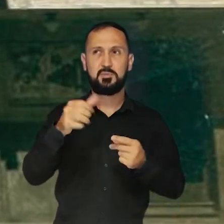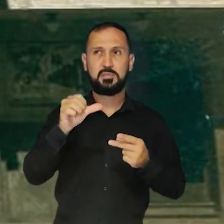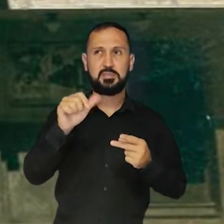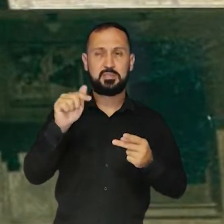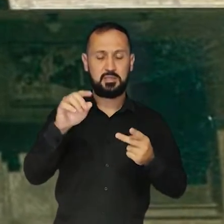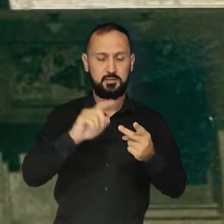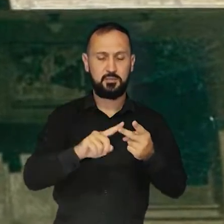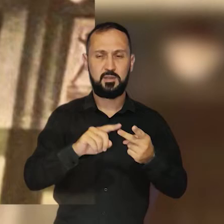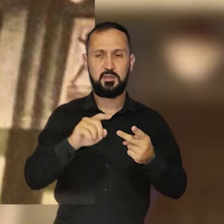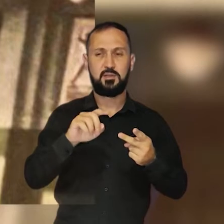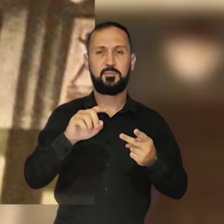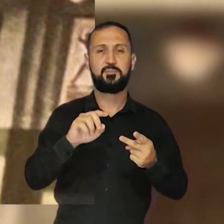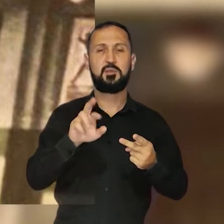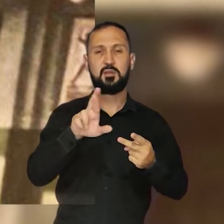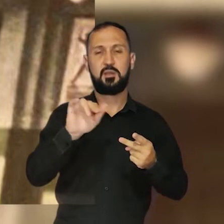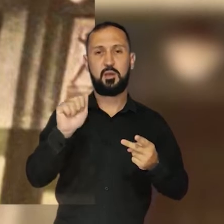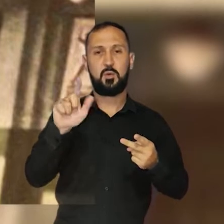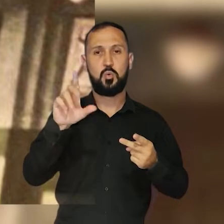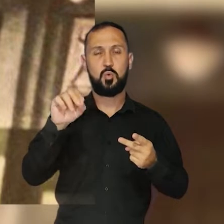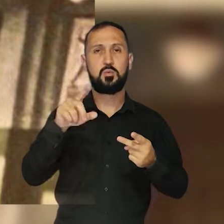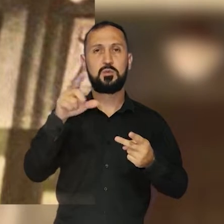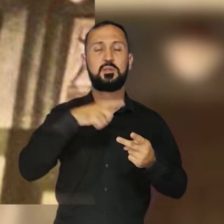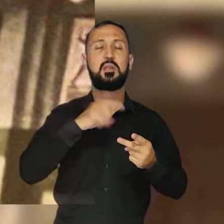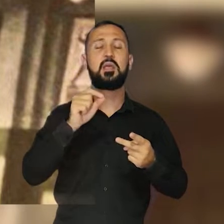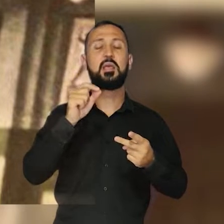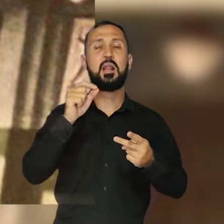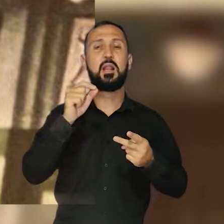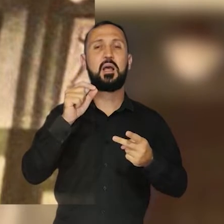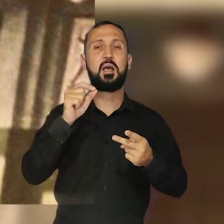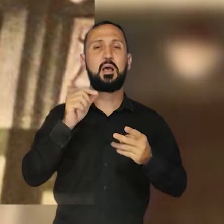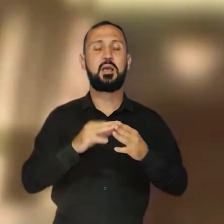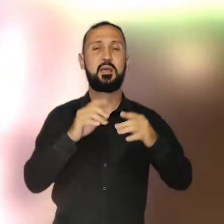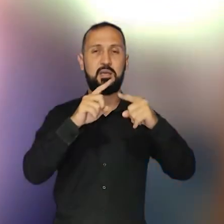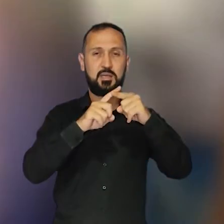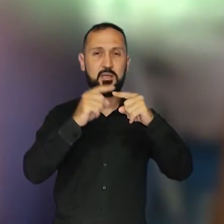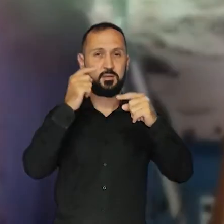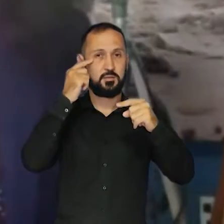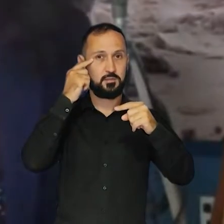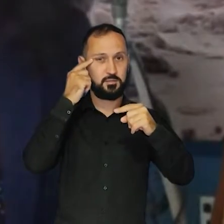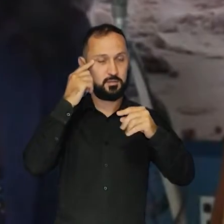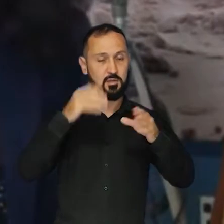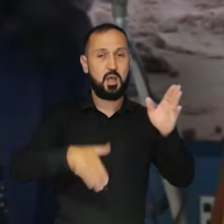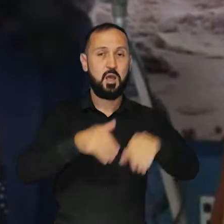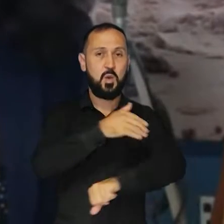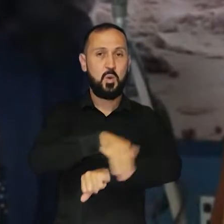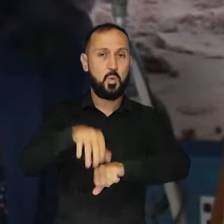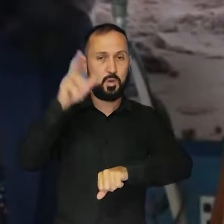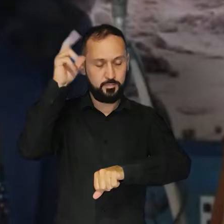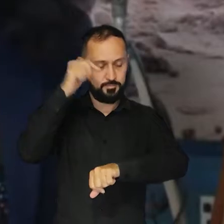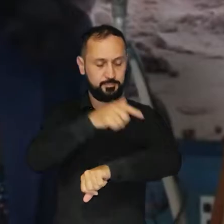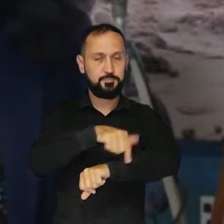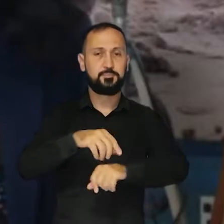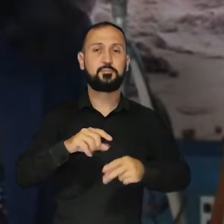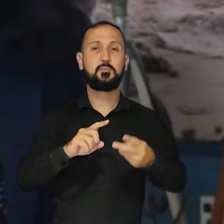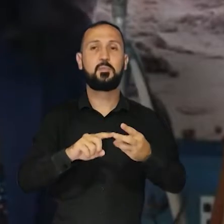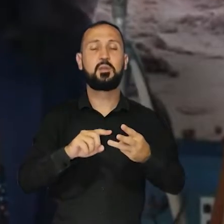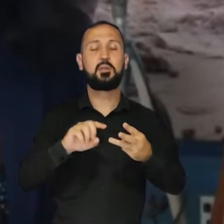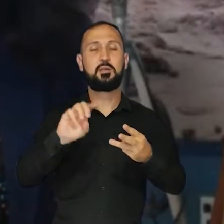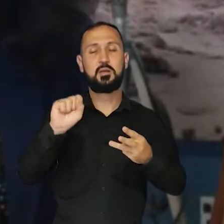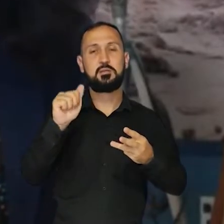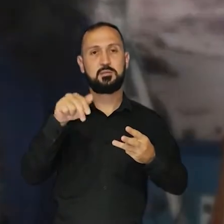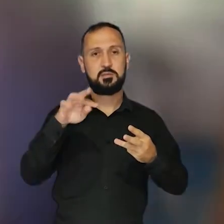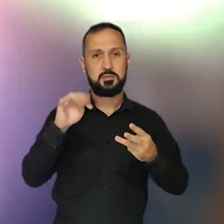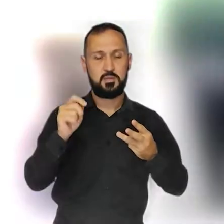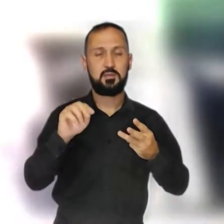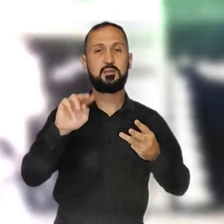80, o Rialto, e que hoje é a Igreja Seixonoye, a estrutura continua lá, na Antônio Maria Coelho, e o Santa Helena,